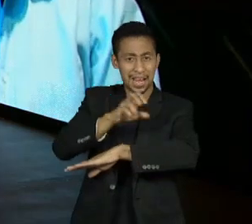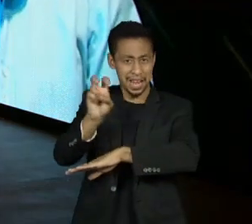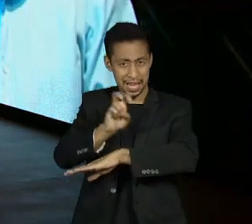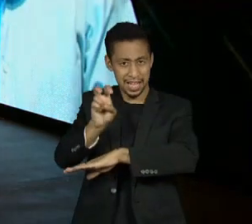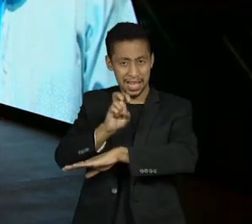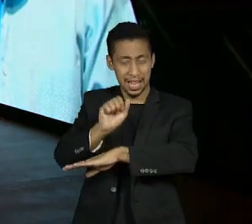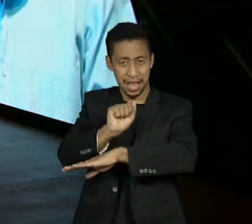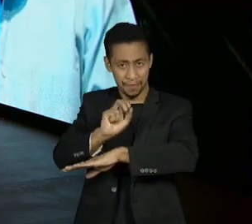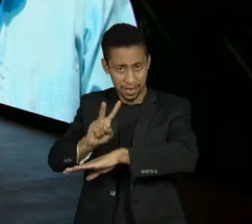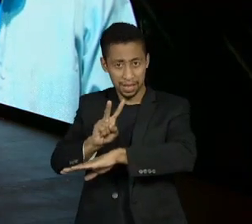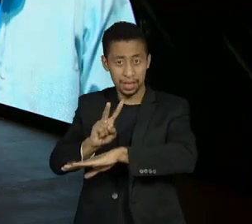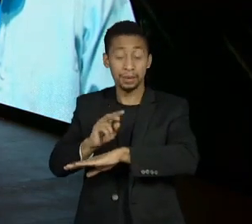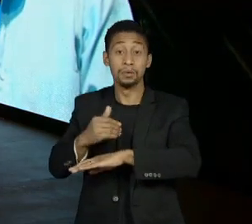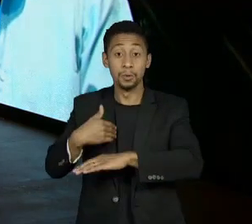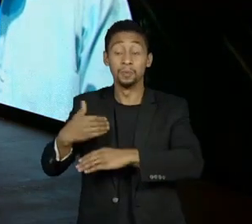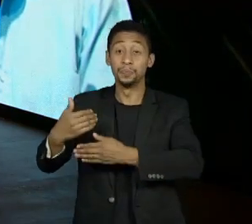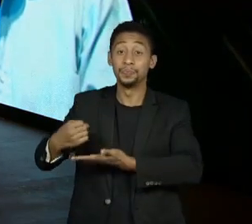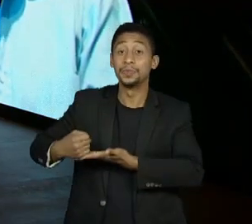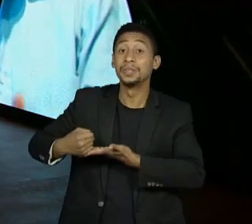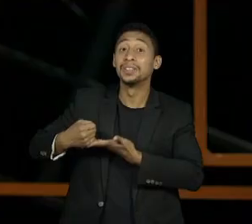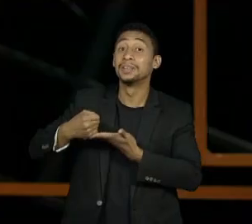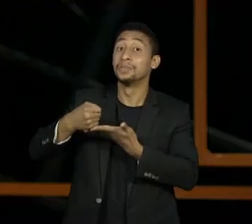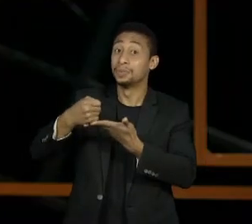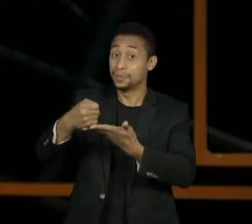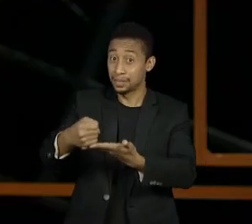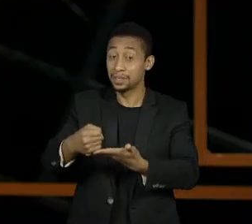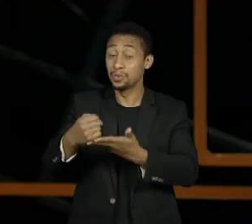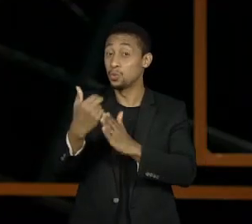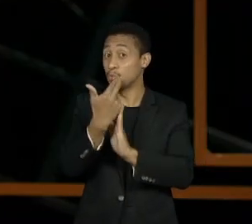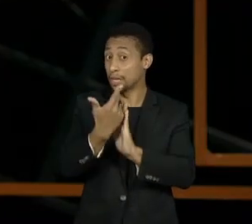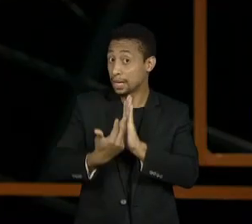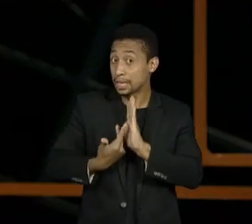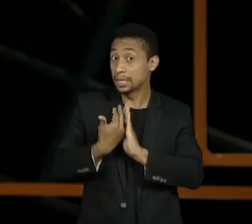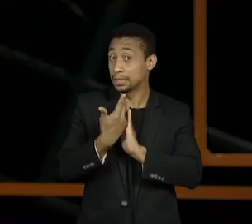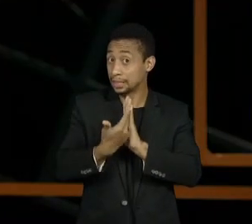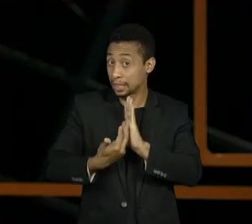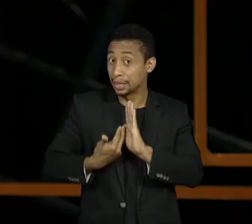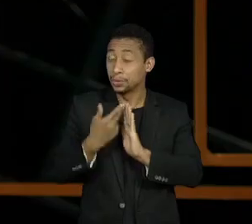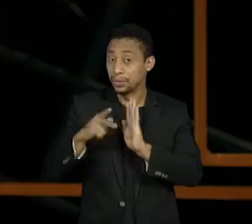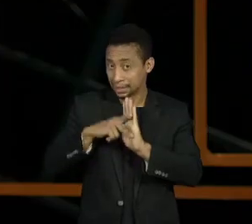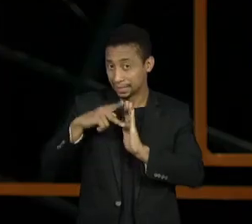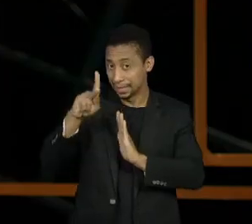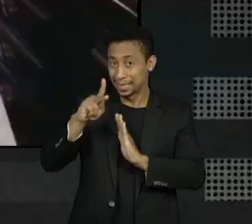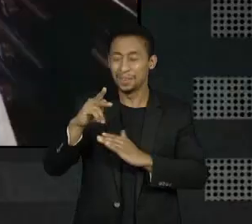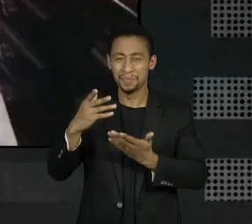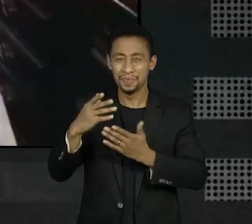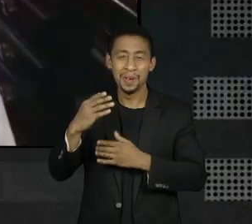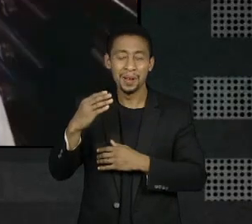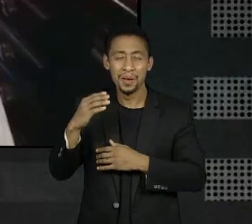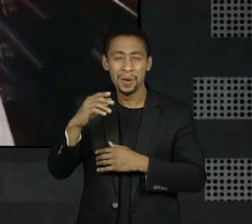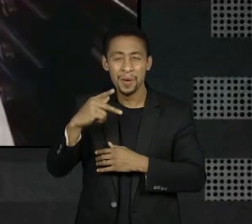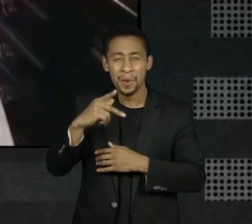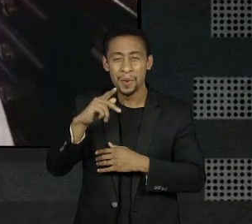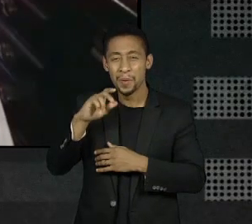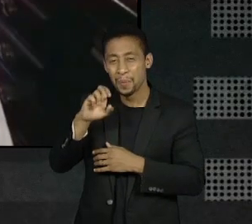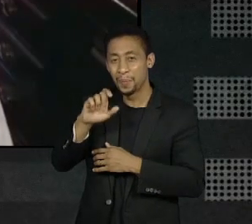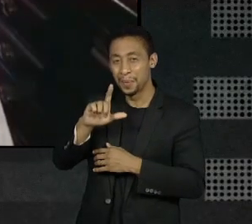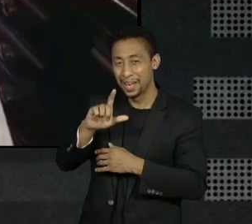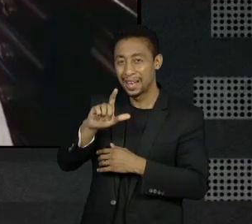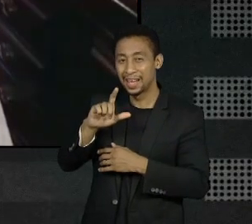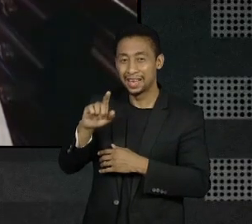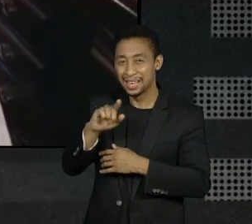Daí eu levei um desenho dele, do Pelezinho, que ele